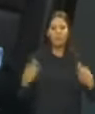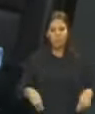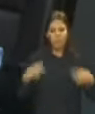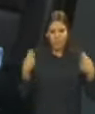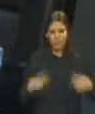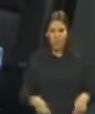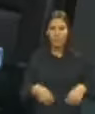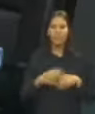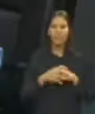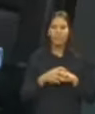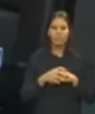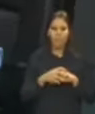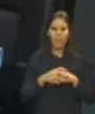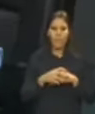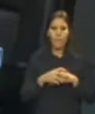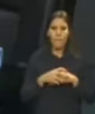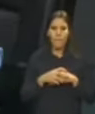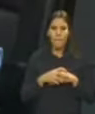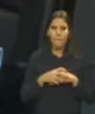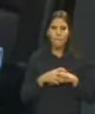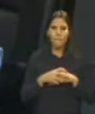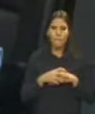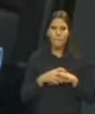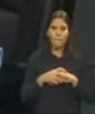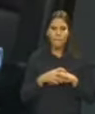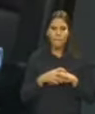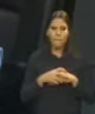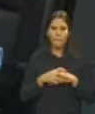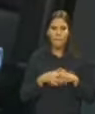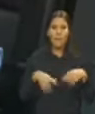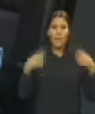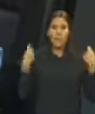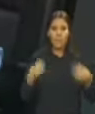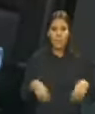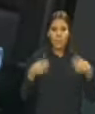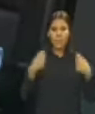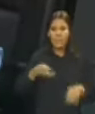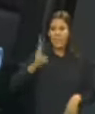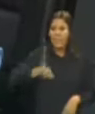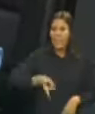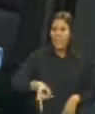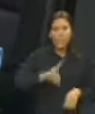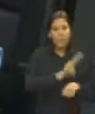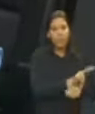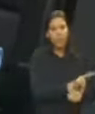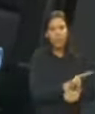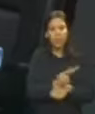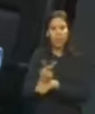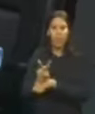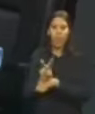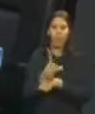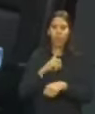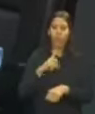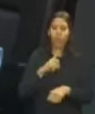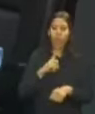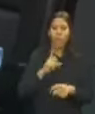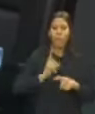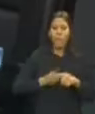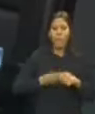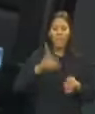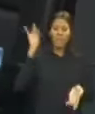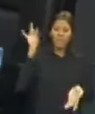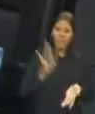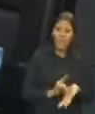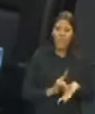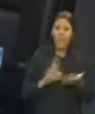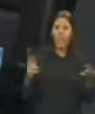não pontual, mas de uma forma que seja definitiva, por todo o mandato. Porque realmente